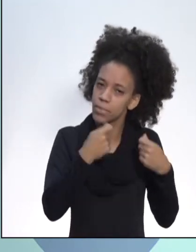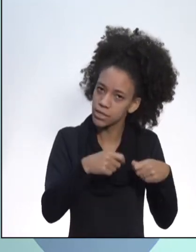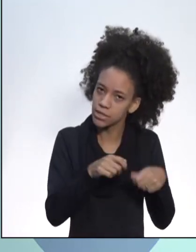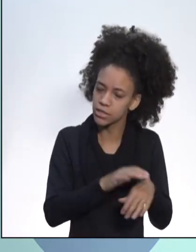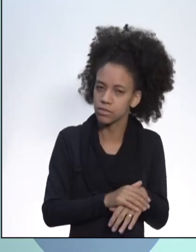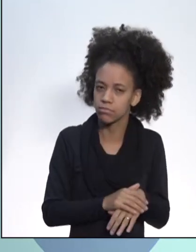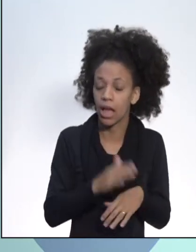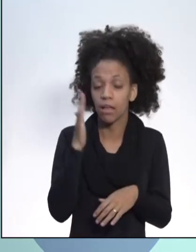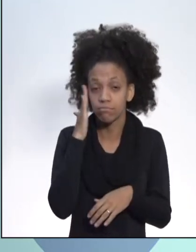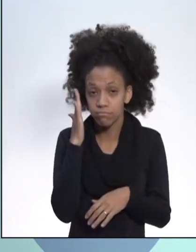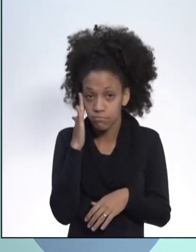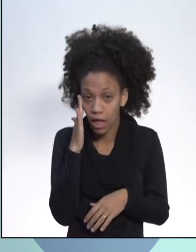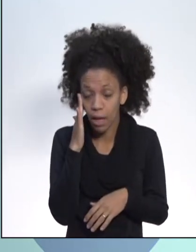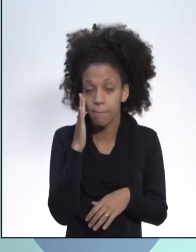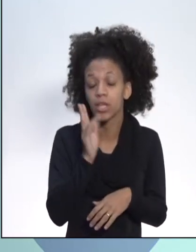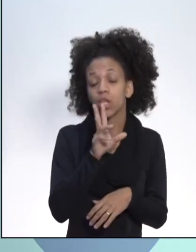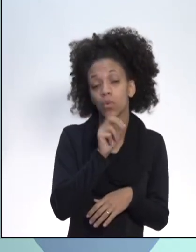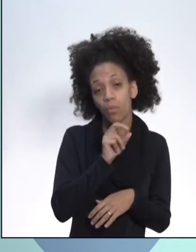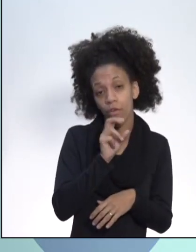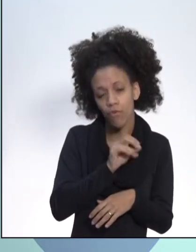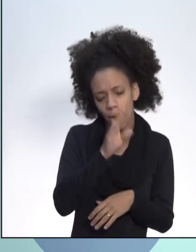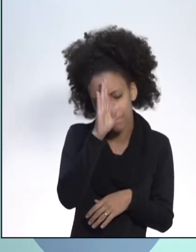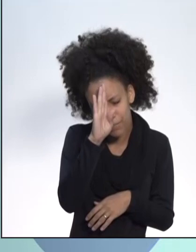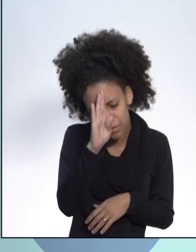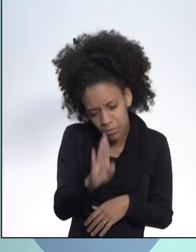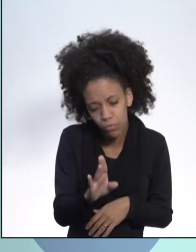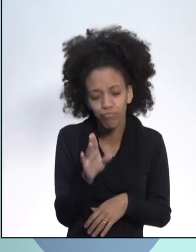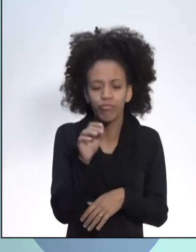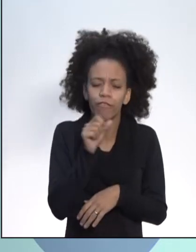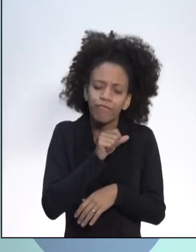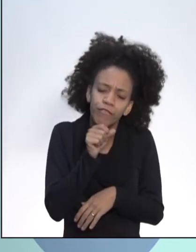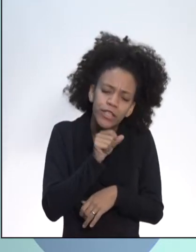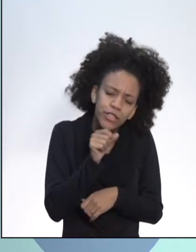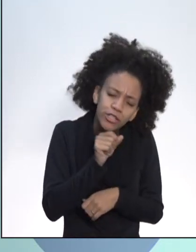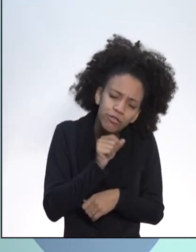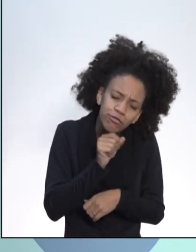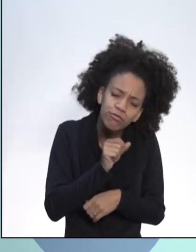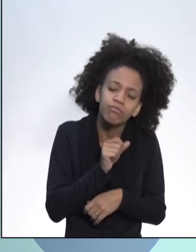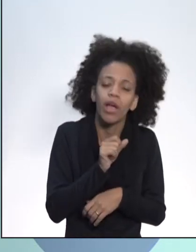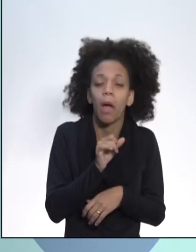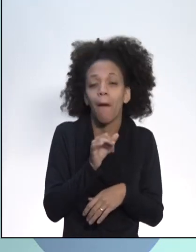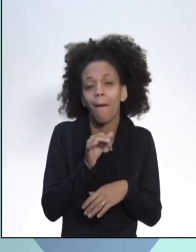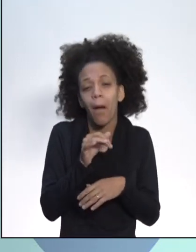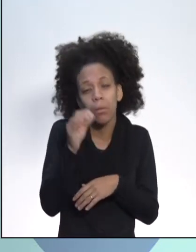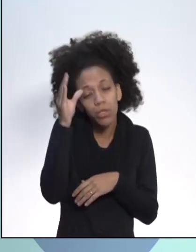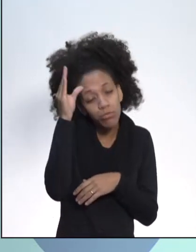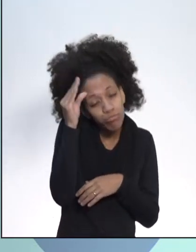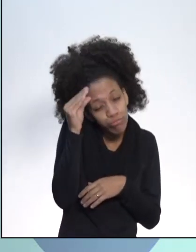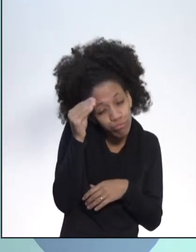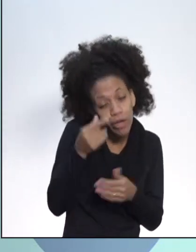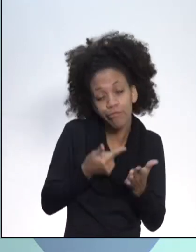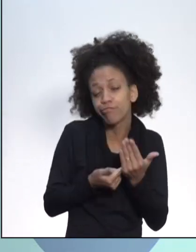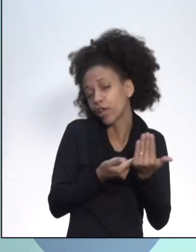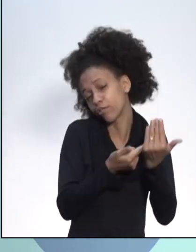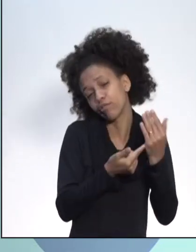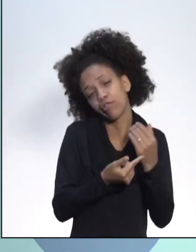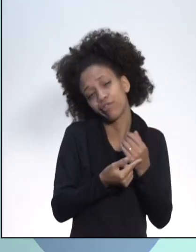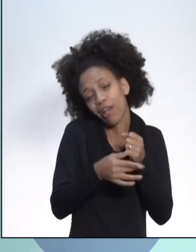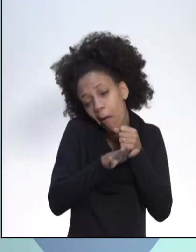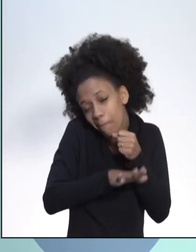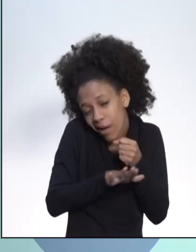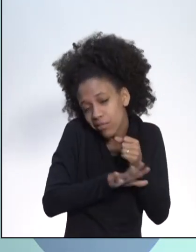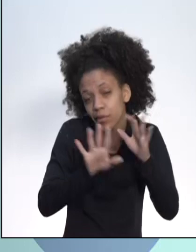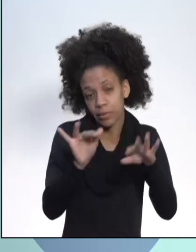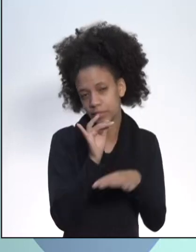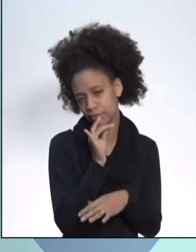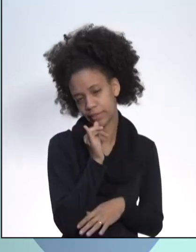sabe que o avô, principalmente quanto mais velhinho, menos entendimento sobre tecnologia ele tem. Então, por